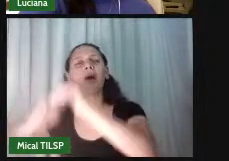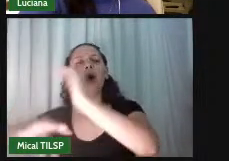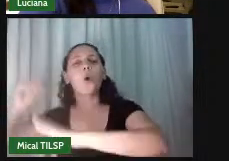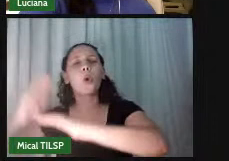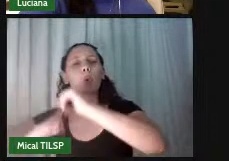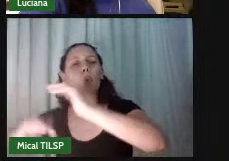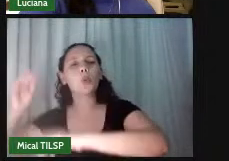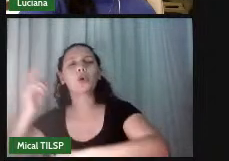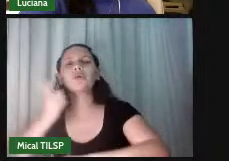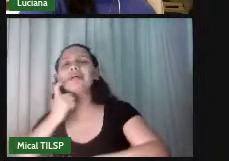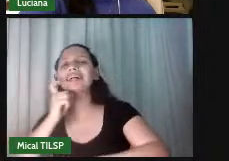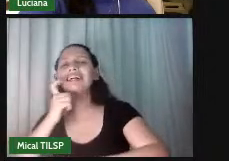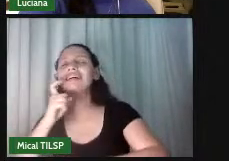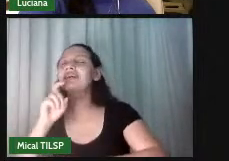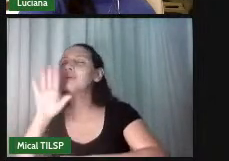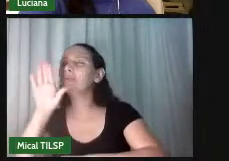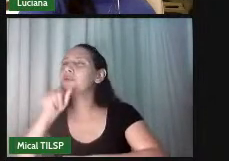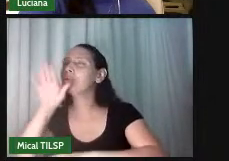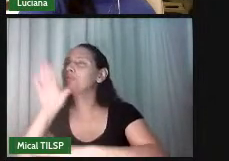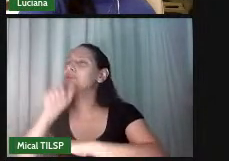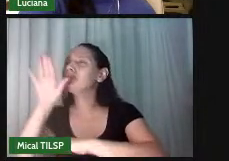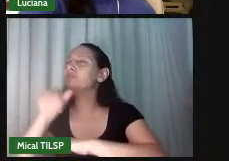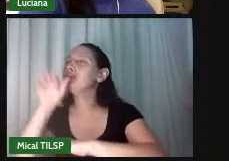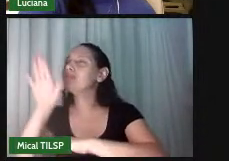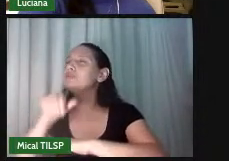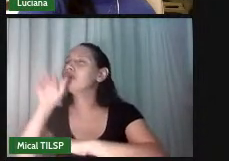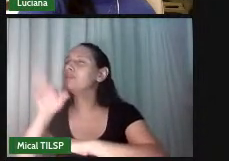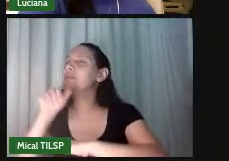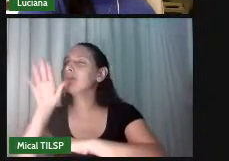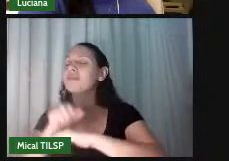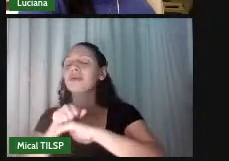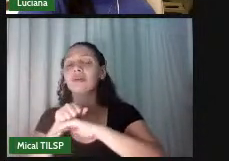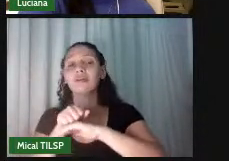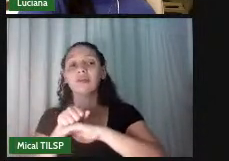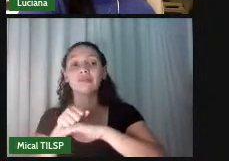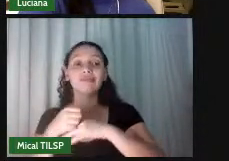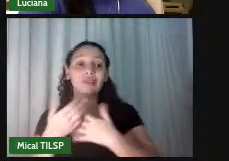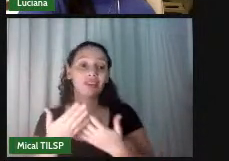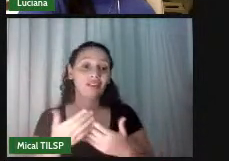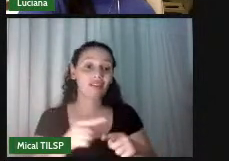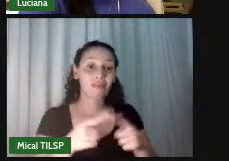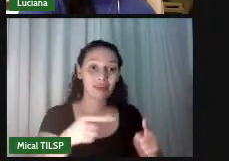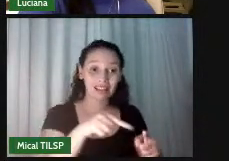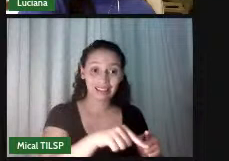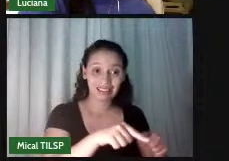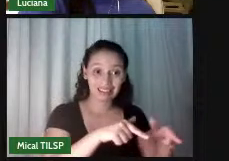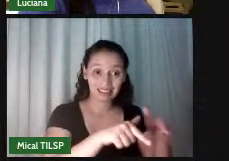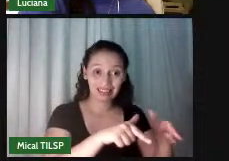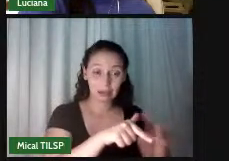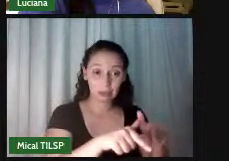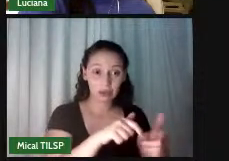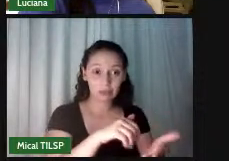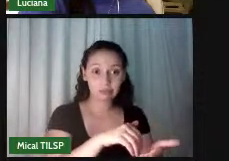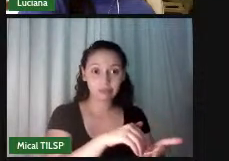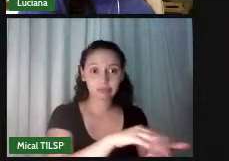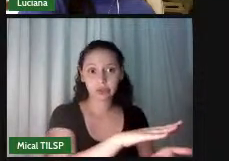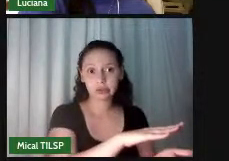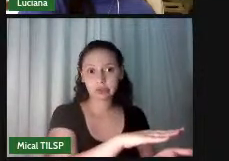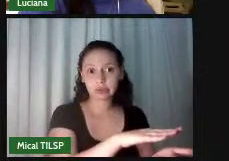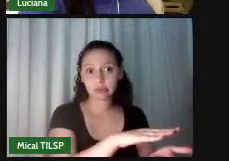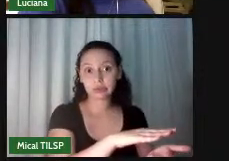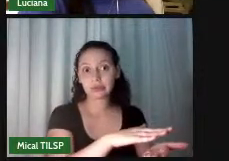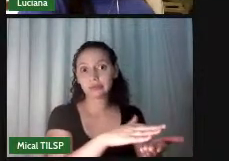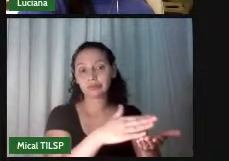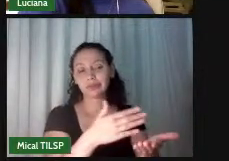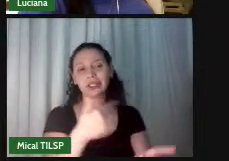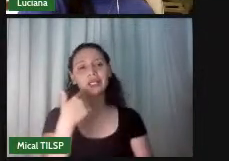vai, volta, enfim, de tanto atestado, ele acabou sendo demitido. E a dor continuava. Cirurgião